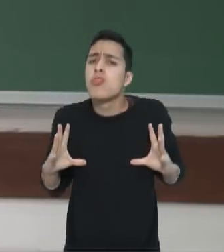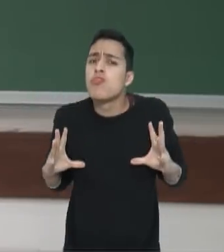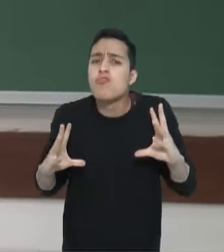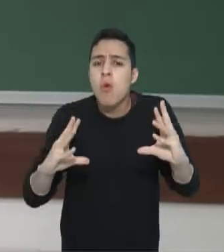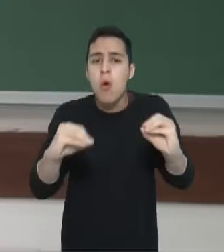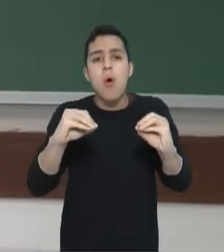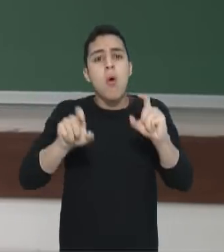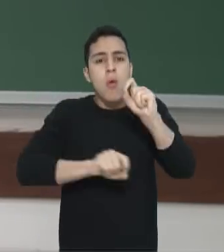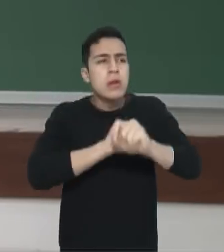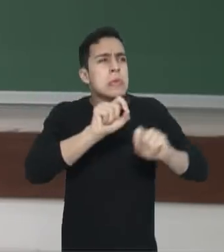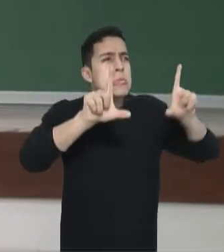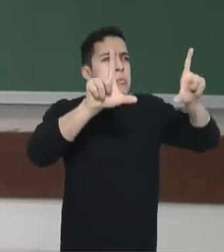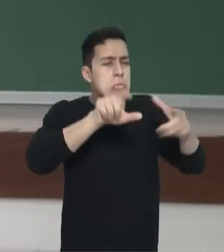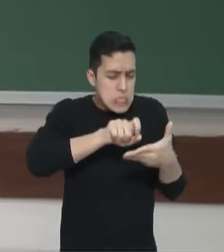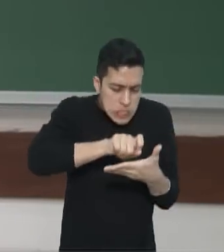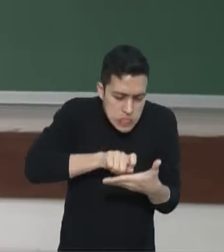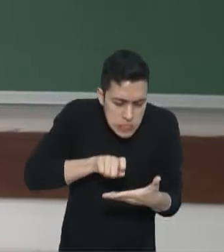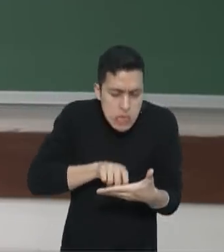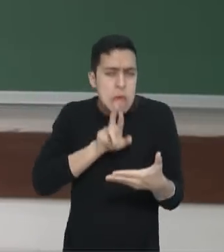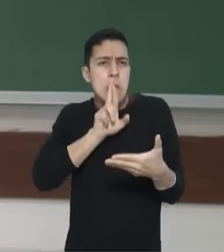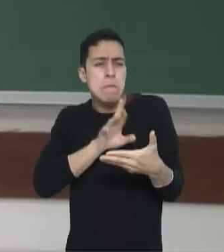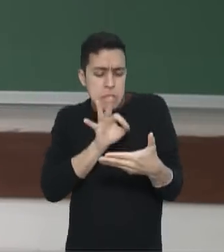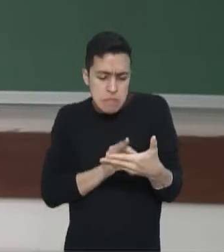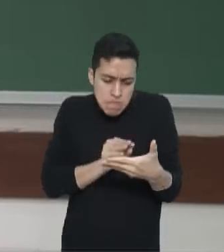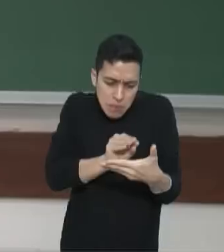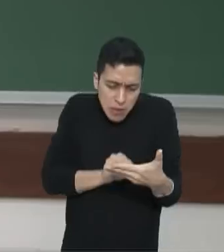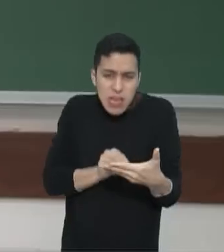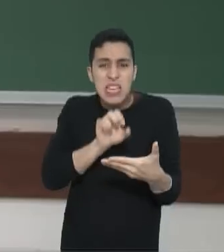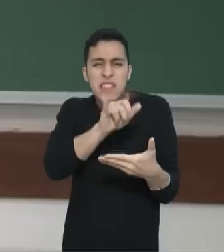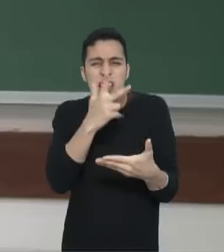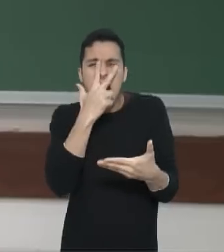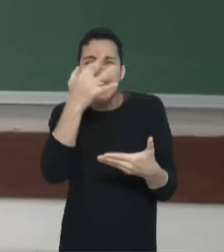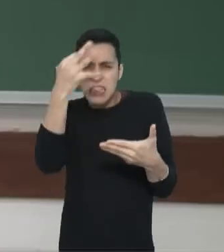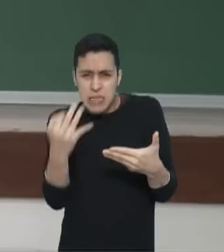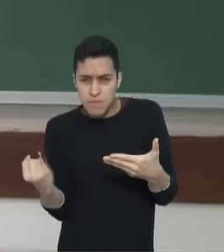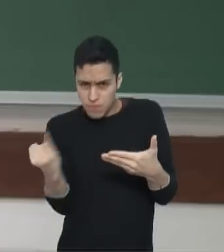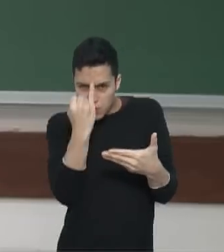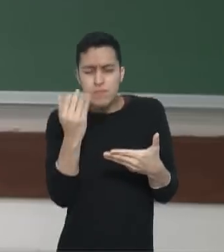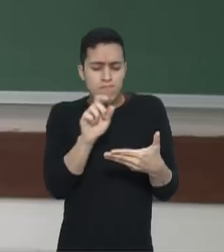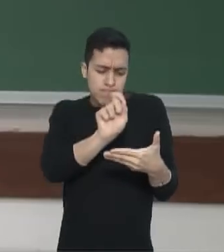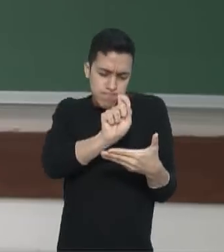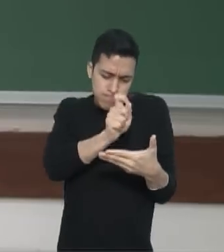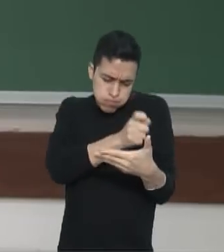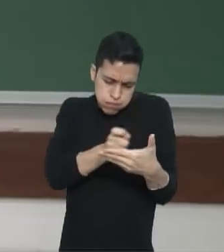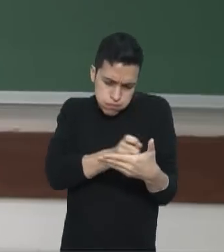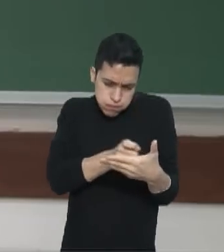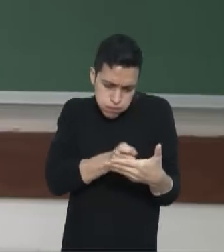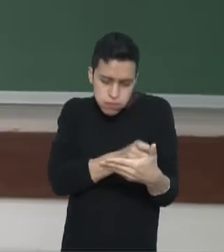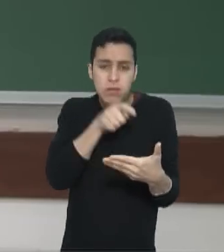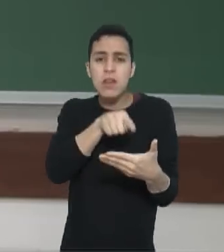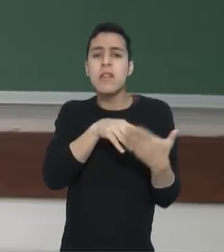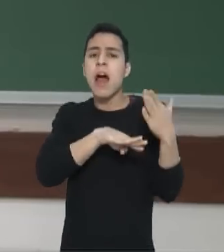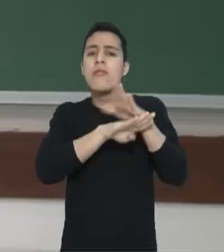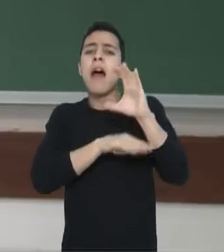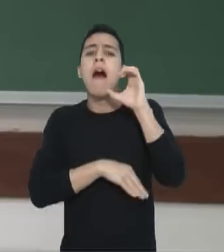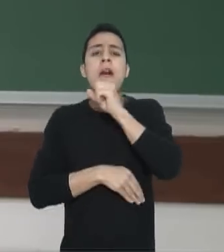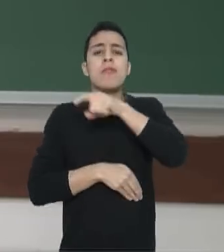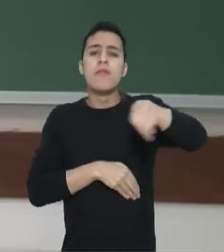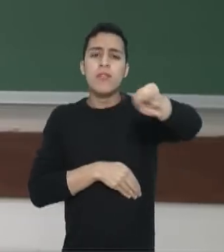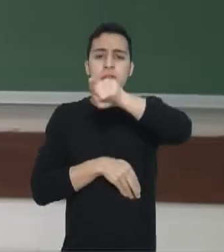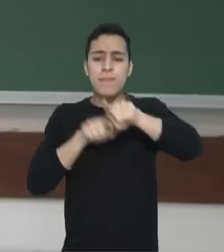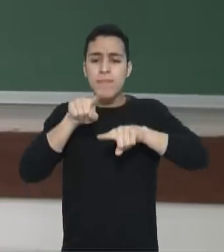caderno, registre sua resposta e tudo o que você julgar importante das explicações. Assim, você tem uma consulta mais rápida